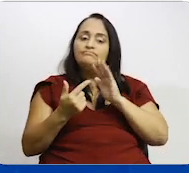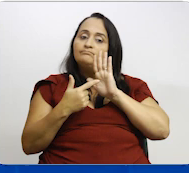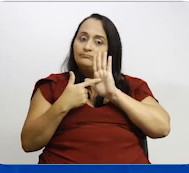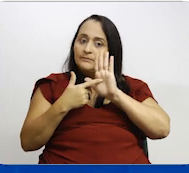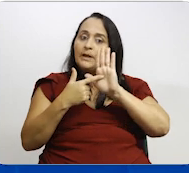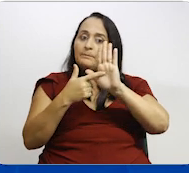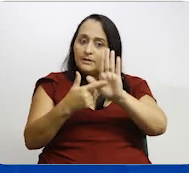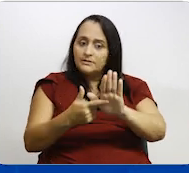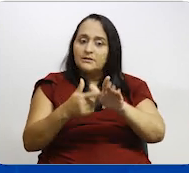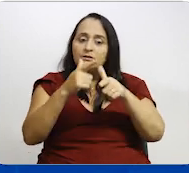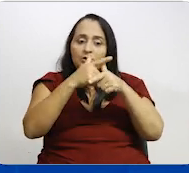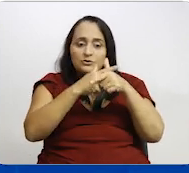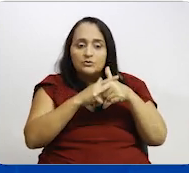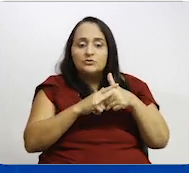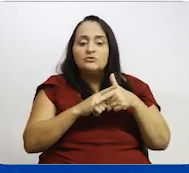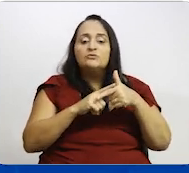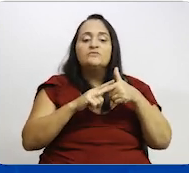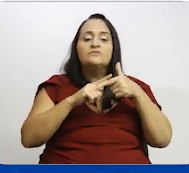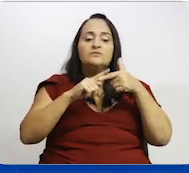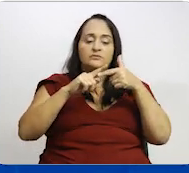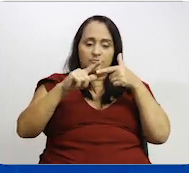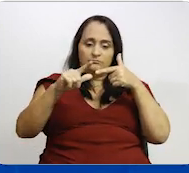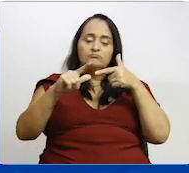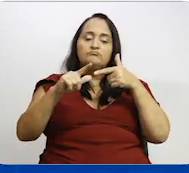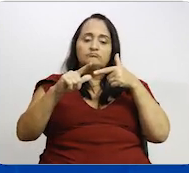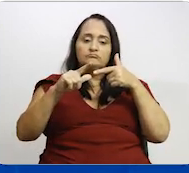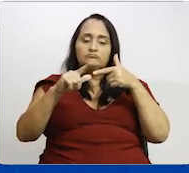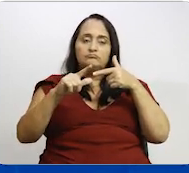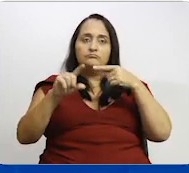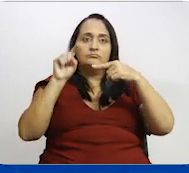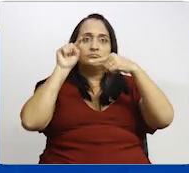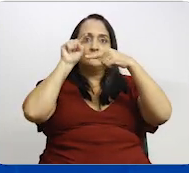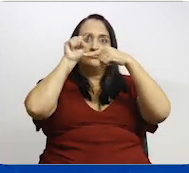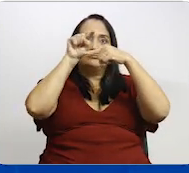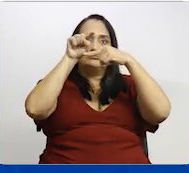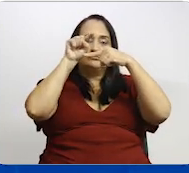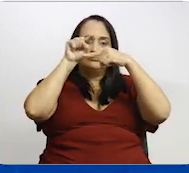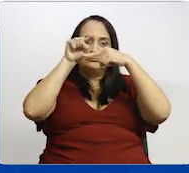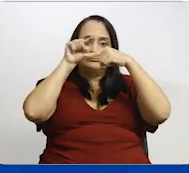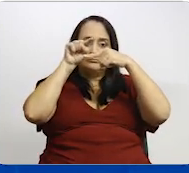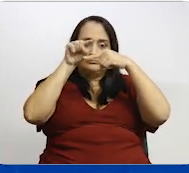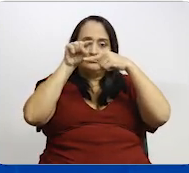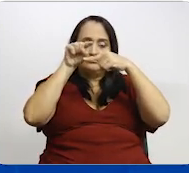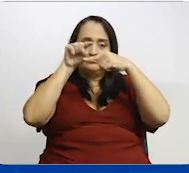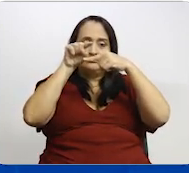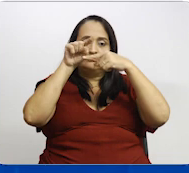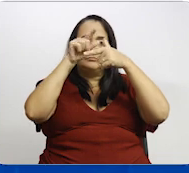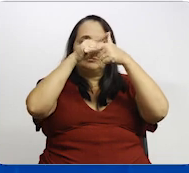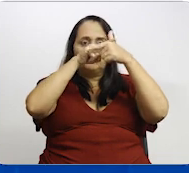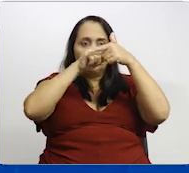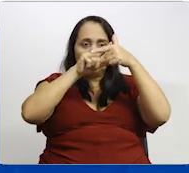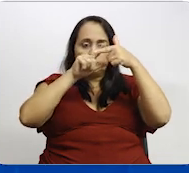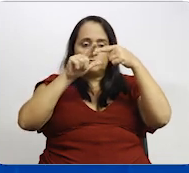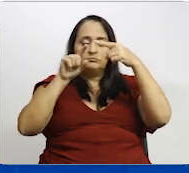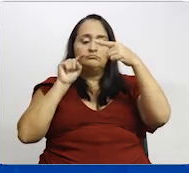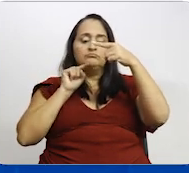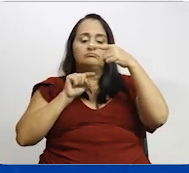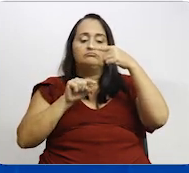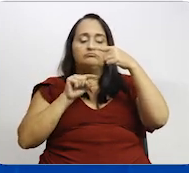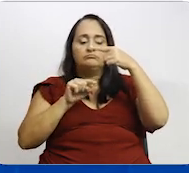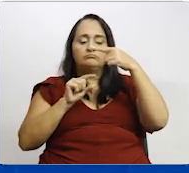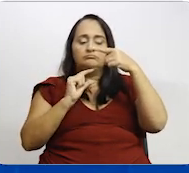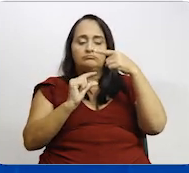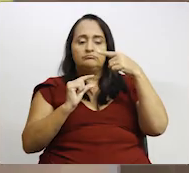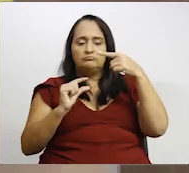divisão, em que o numerador equivale ao dividendo e o denominador equivale ao